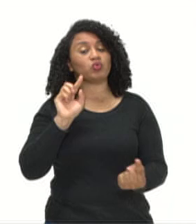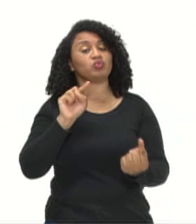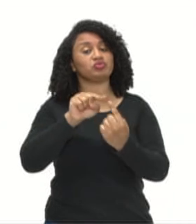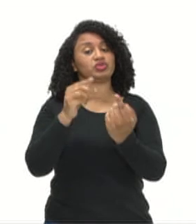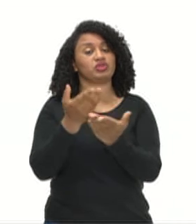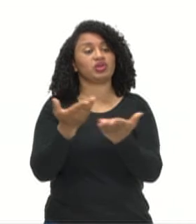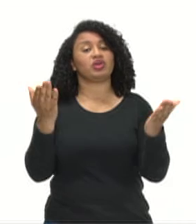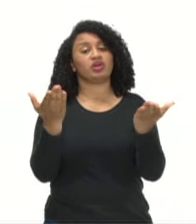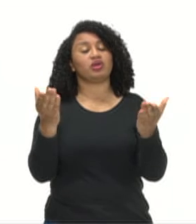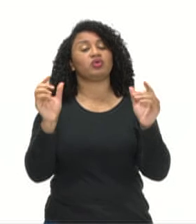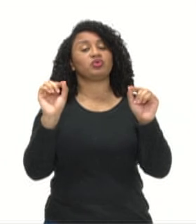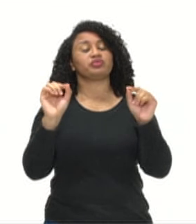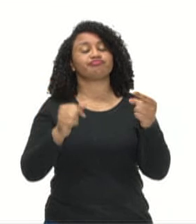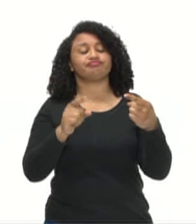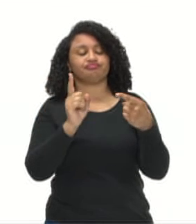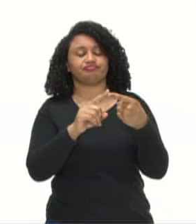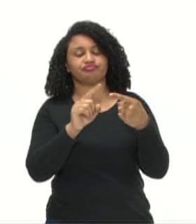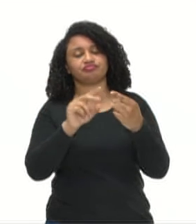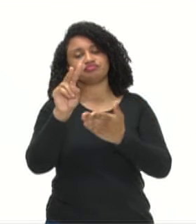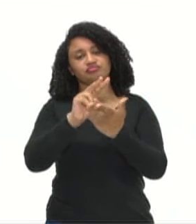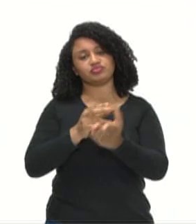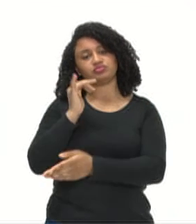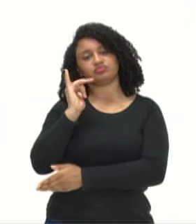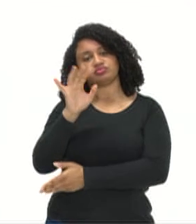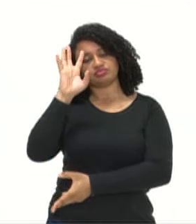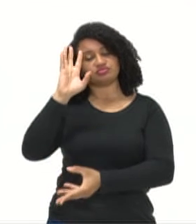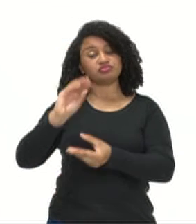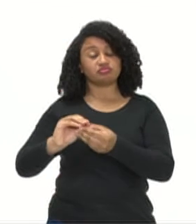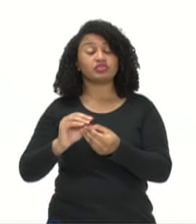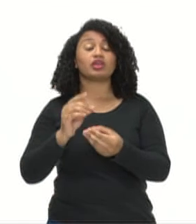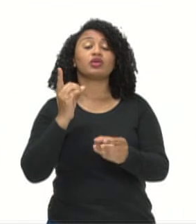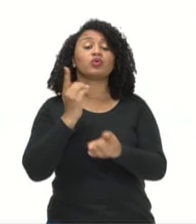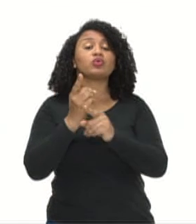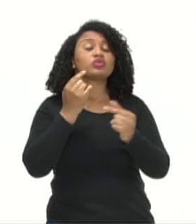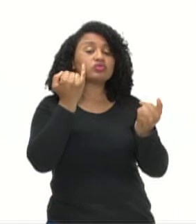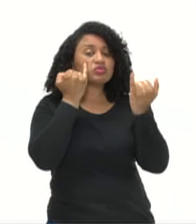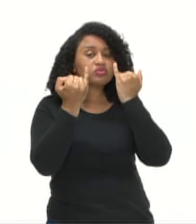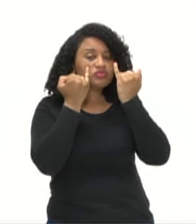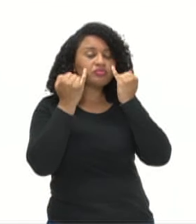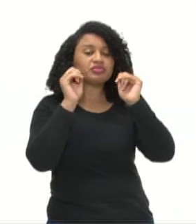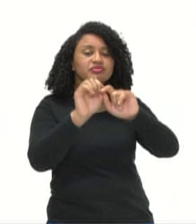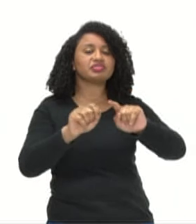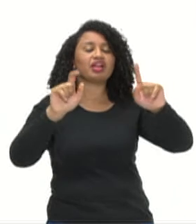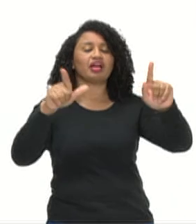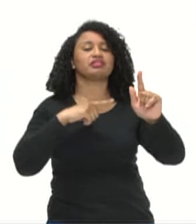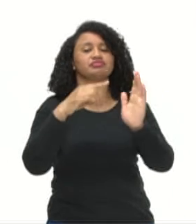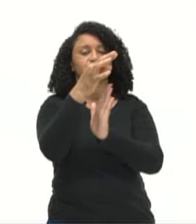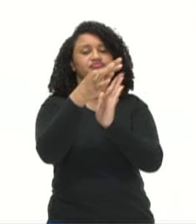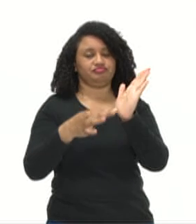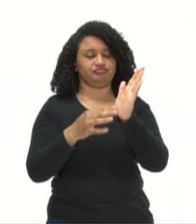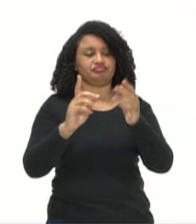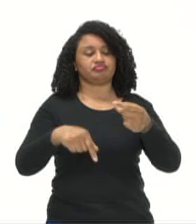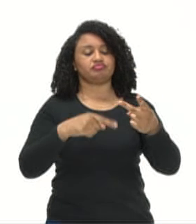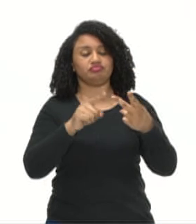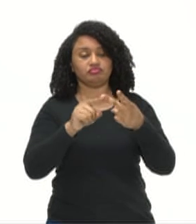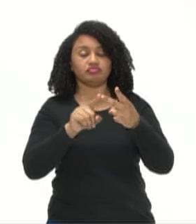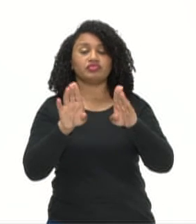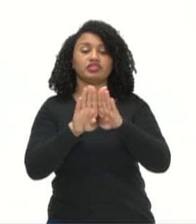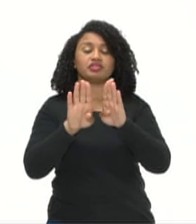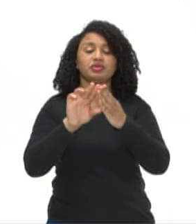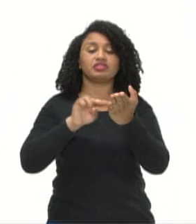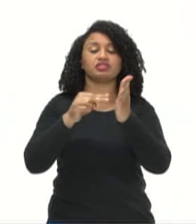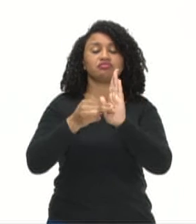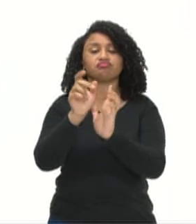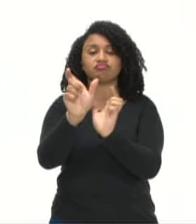são ler contos compreensivamente, localizando informações explícitas no texto, inferir o sentido